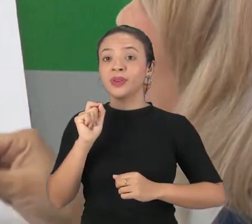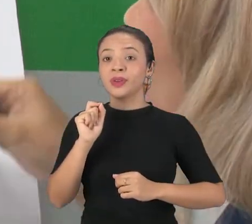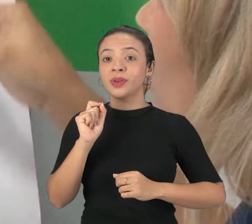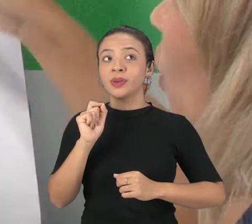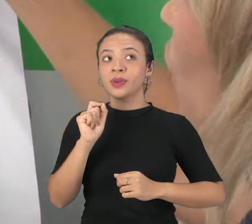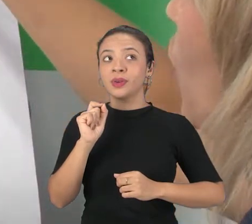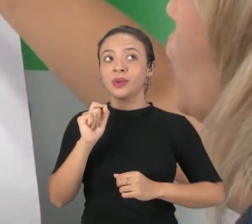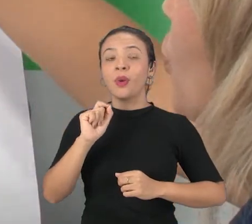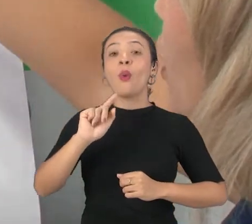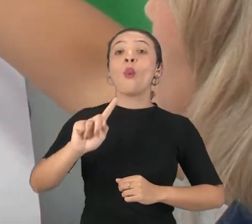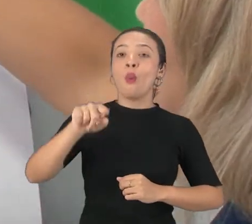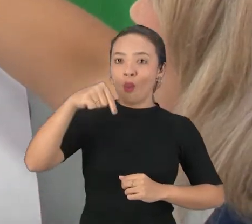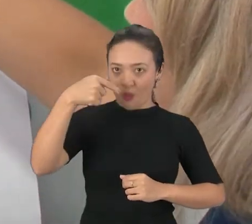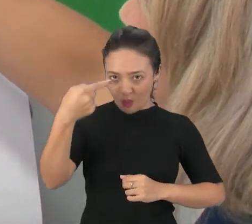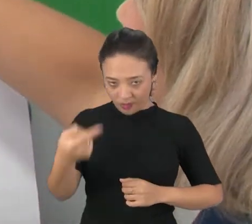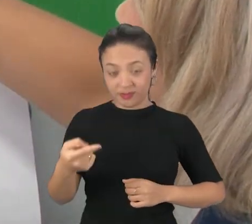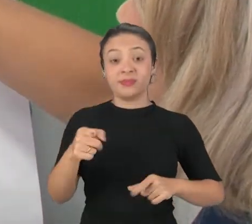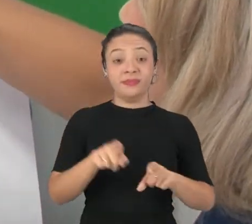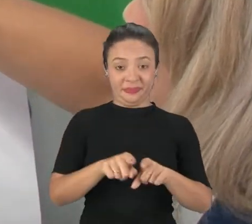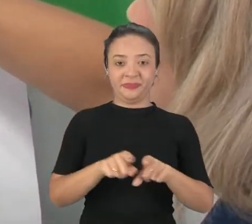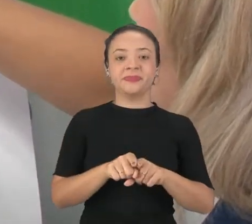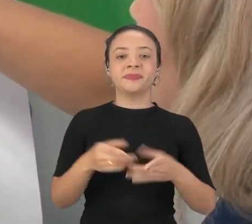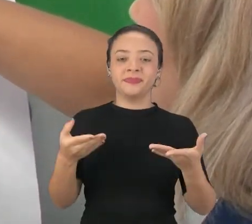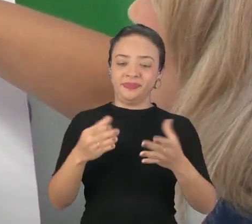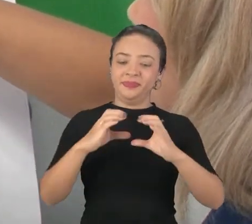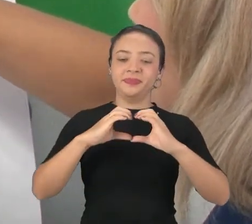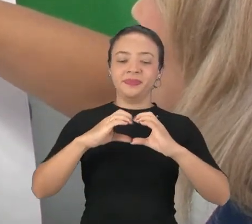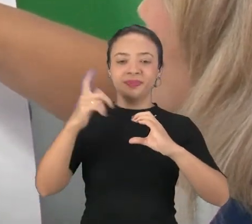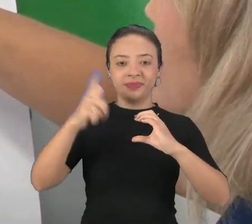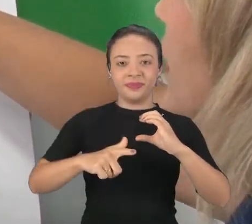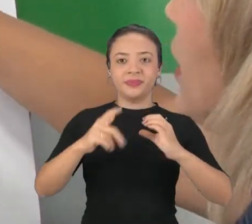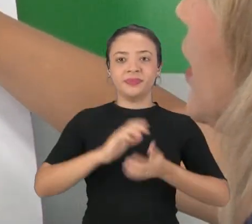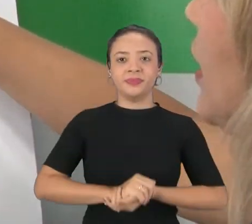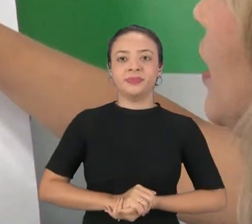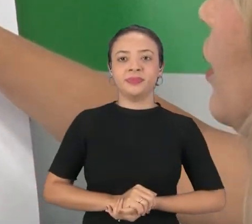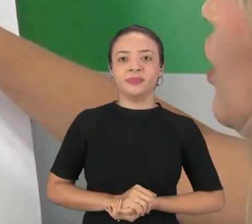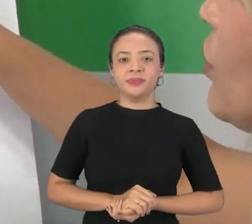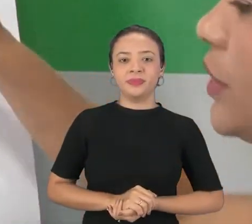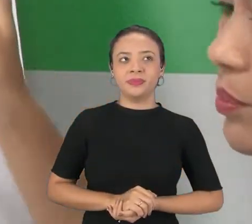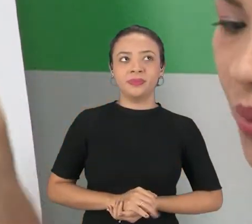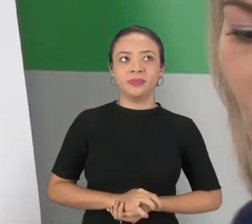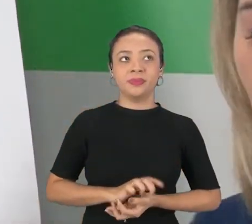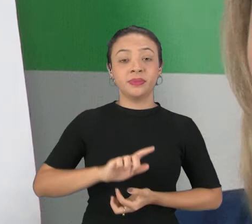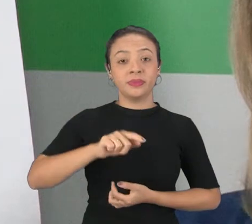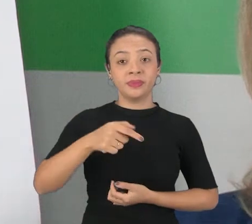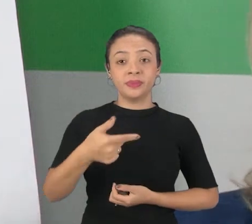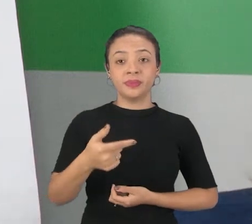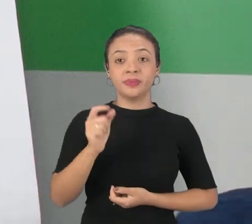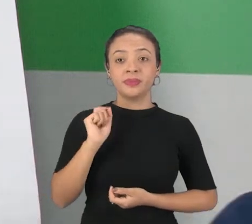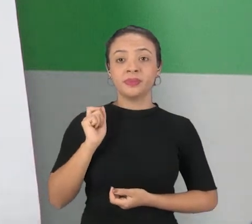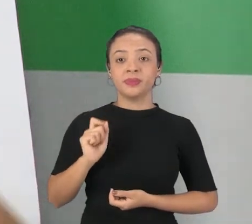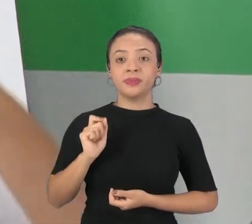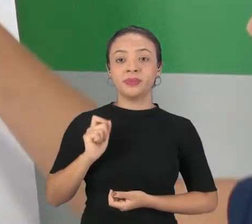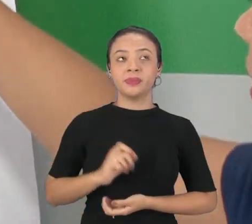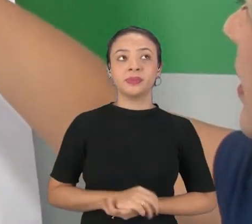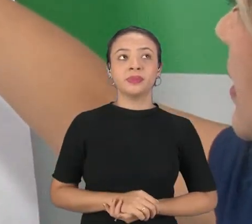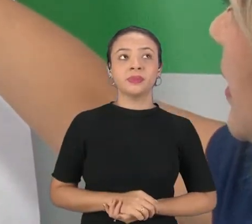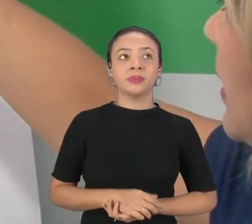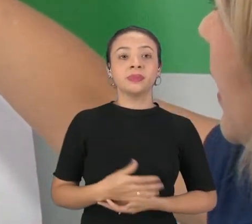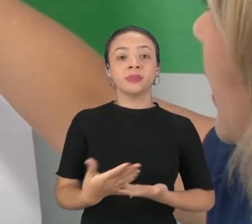próxima outro coração isso mesmo E logo depois